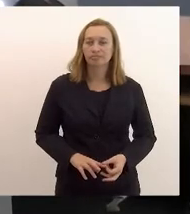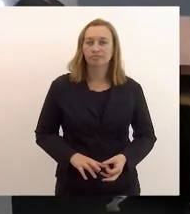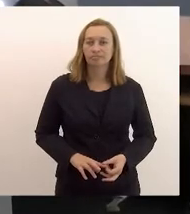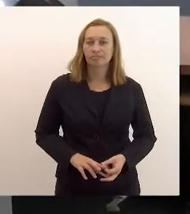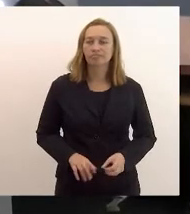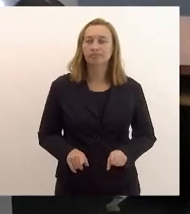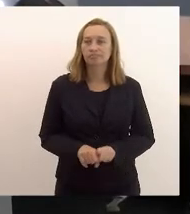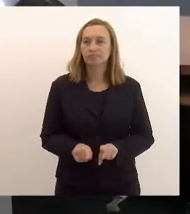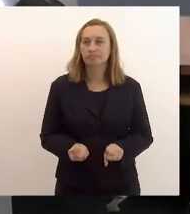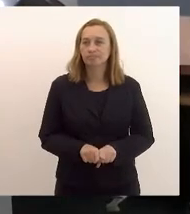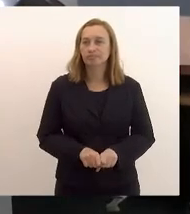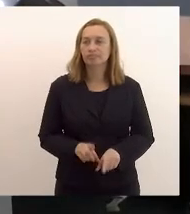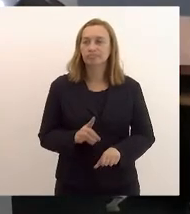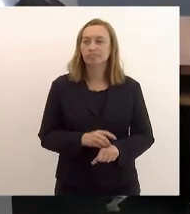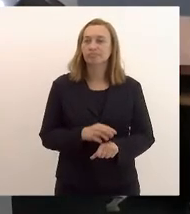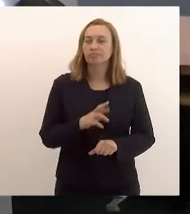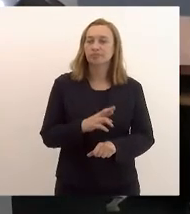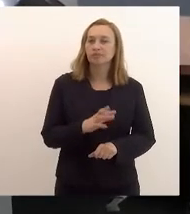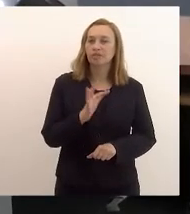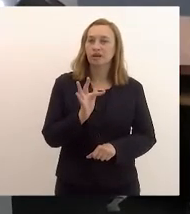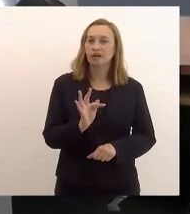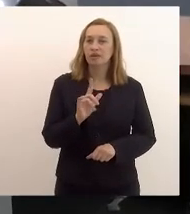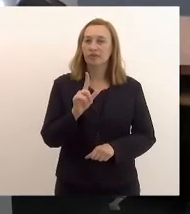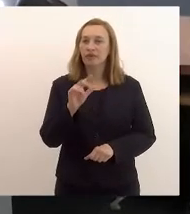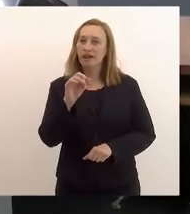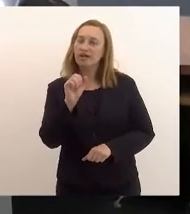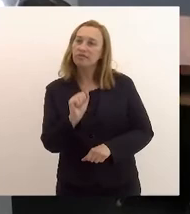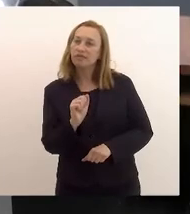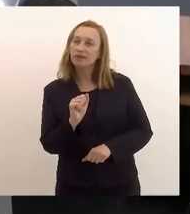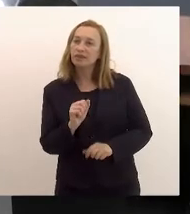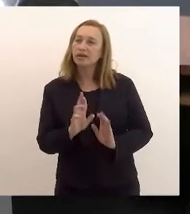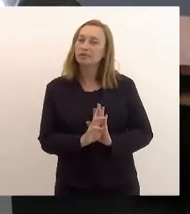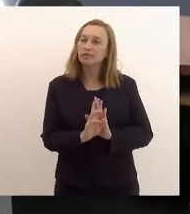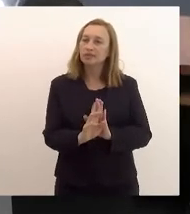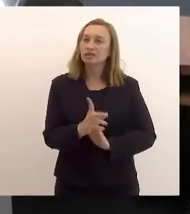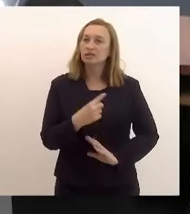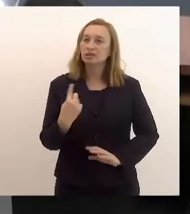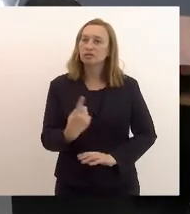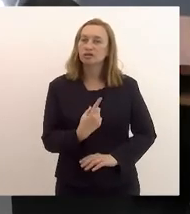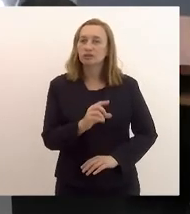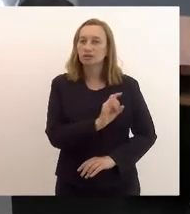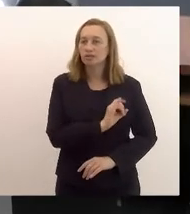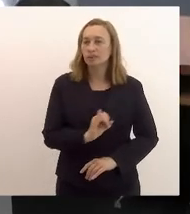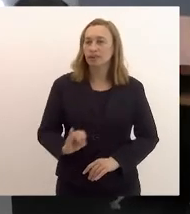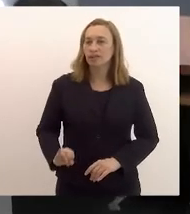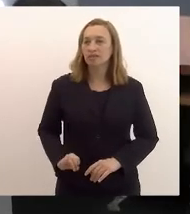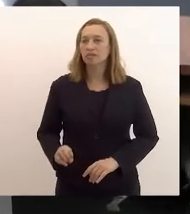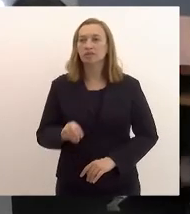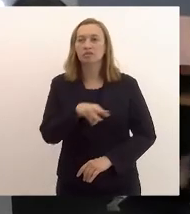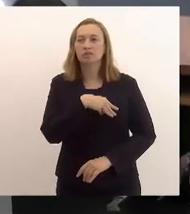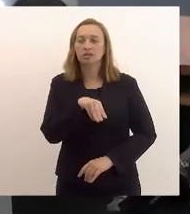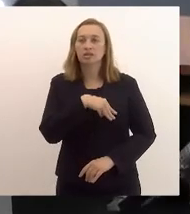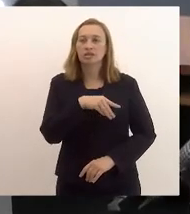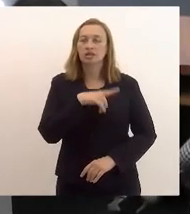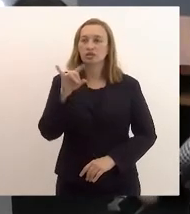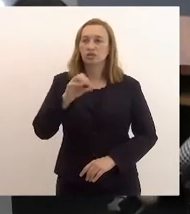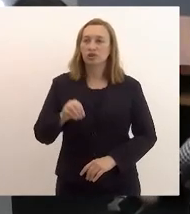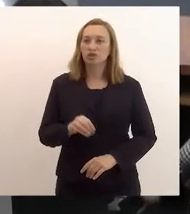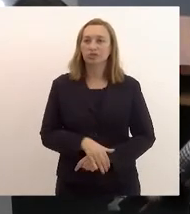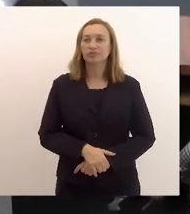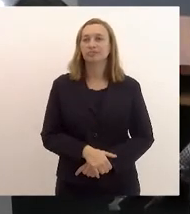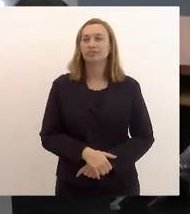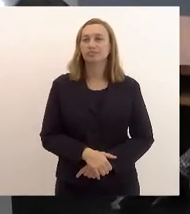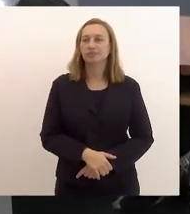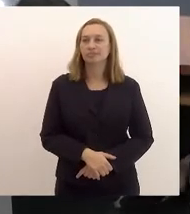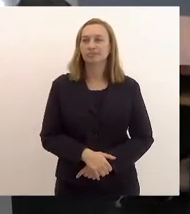bom também presente a Dra Flávia aqui apresentando o nosso Imperador de Madureira Deputado Dionísio Lins